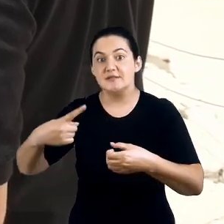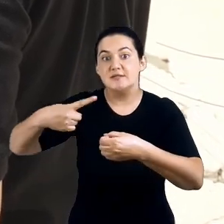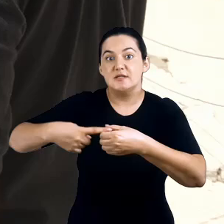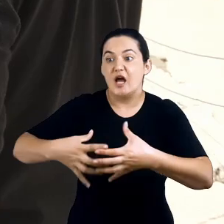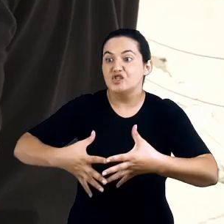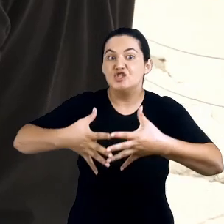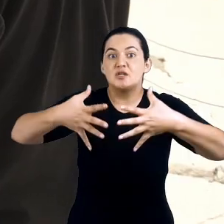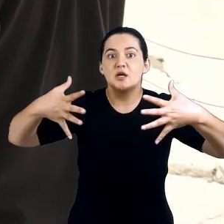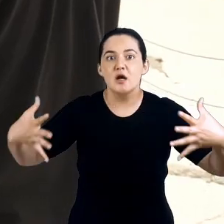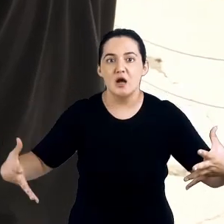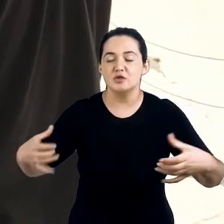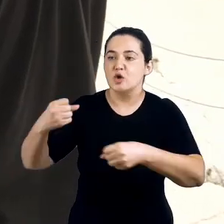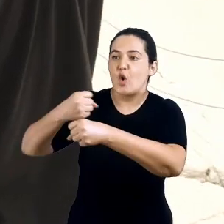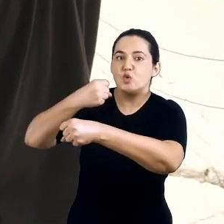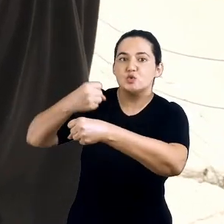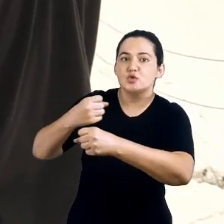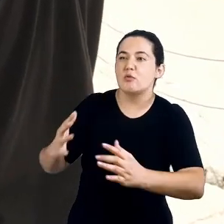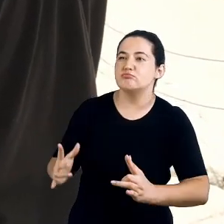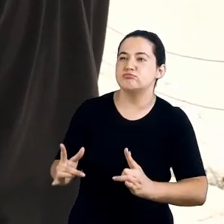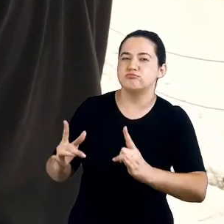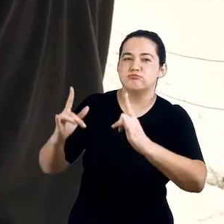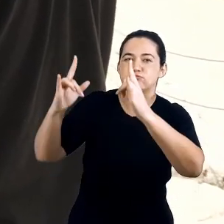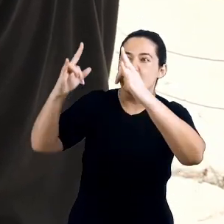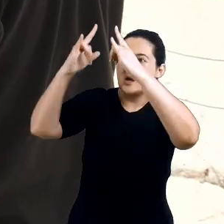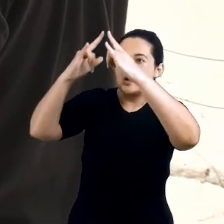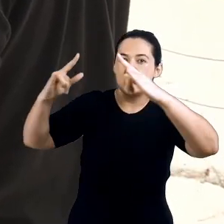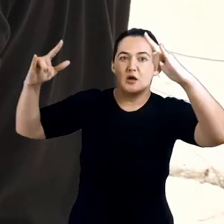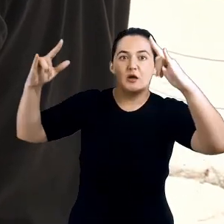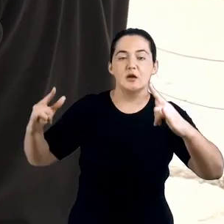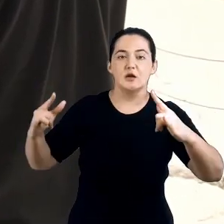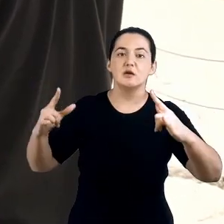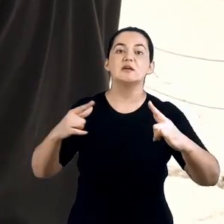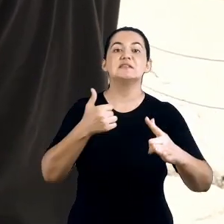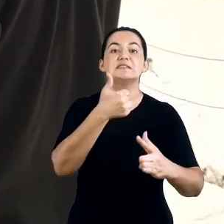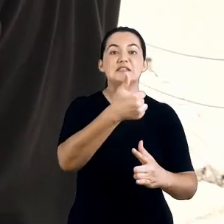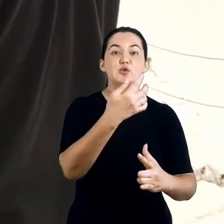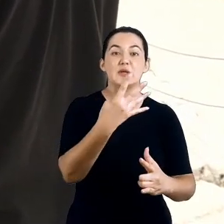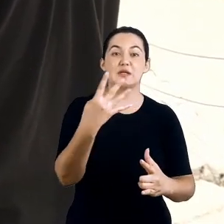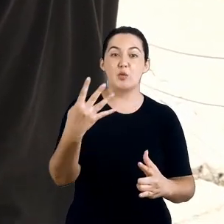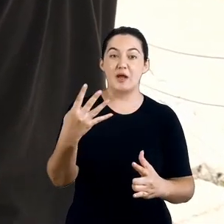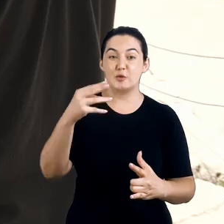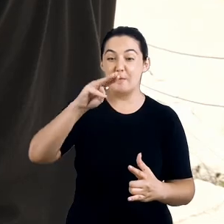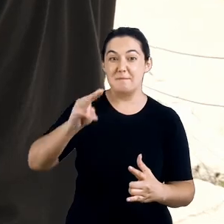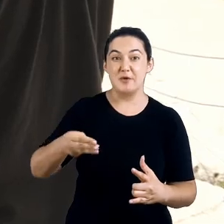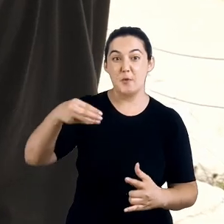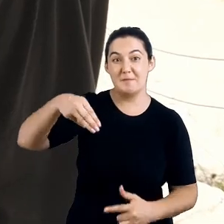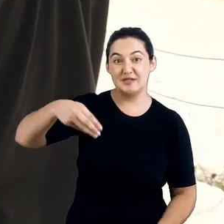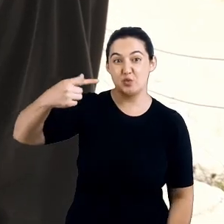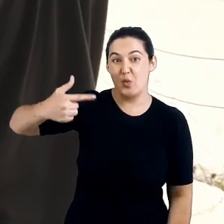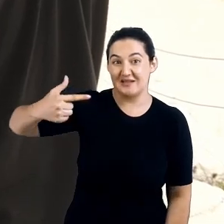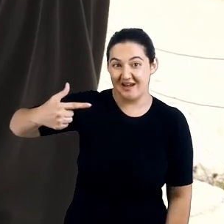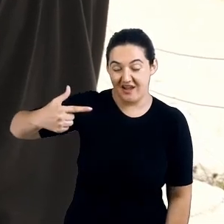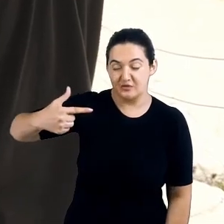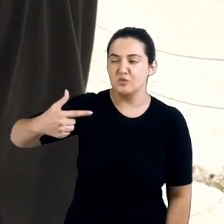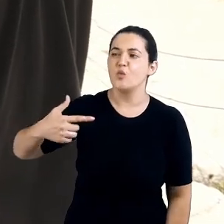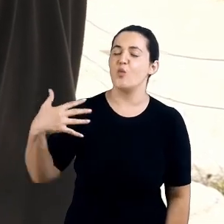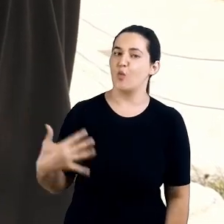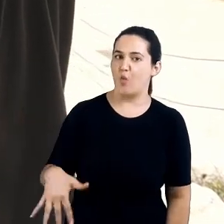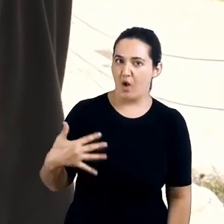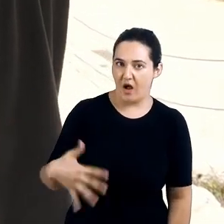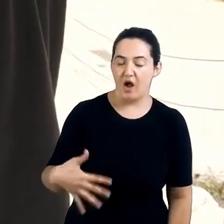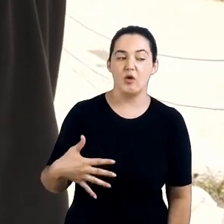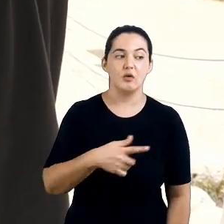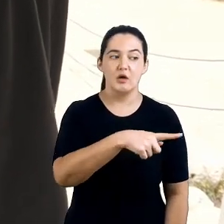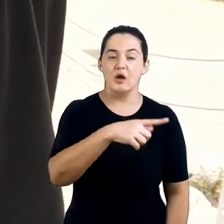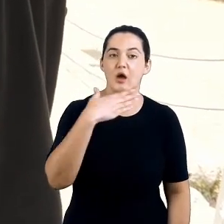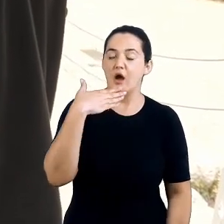cidade e vir esse imenso templo, esse imenso complexo, 144 mil metros quadrados de área construída, realmente